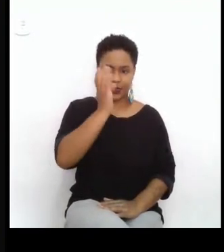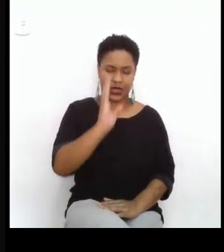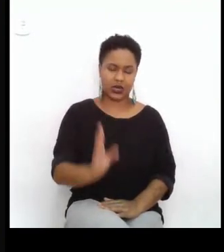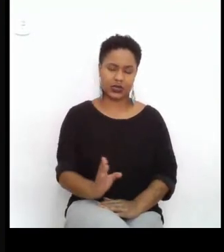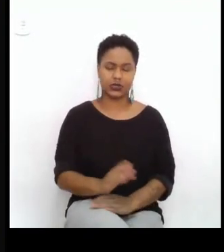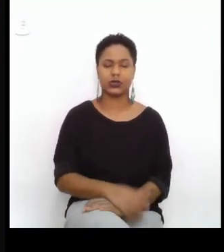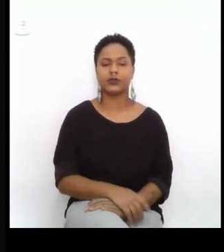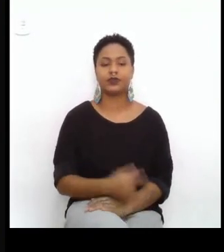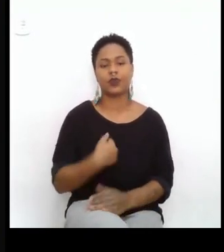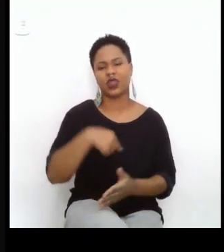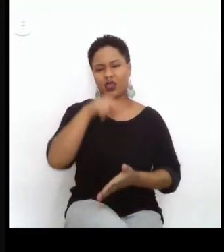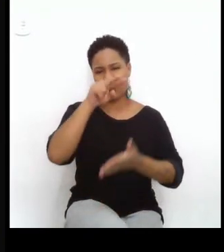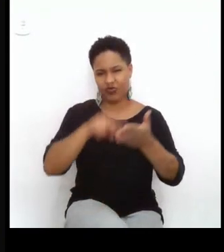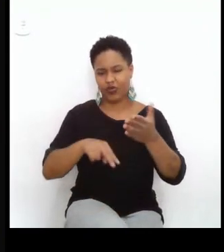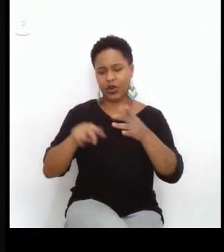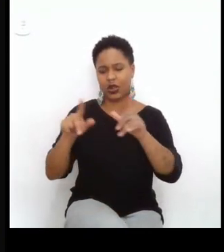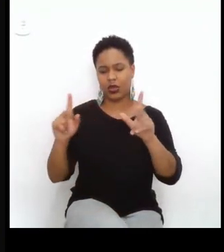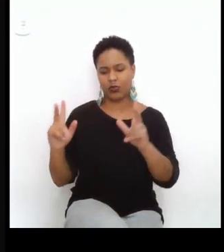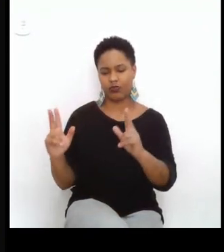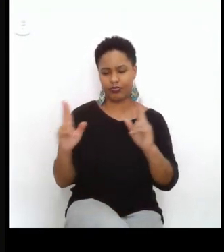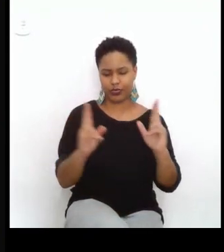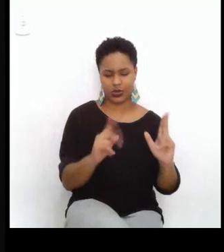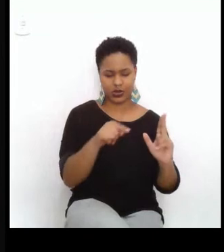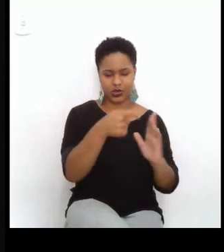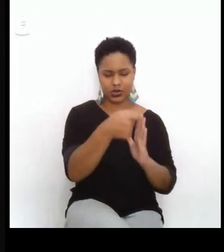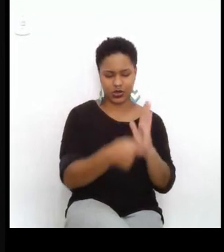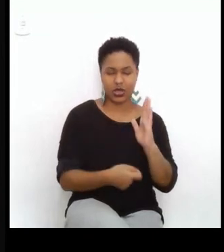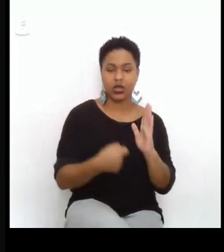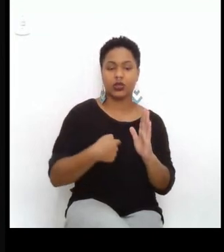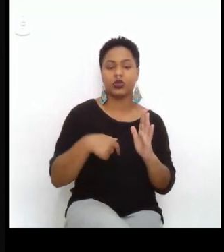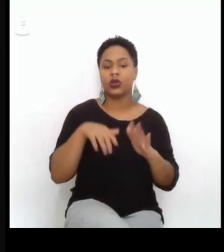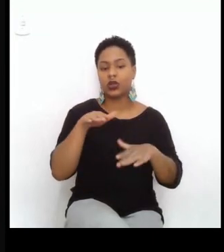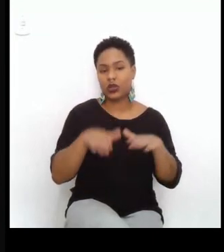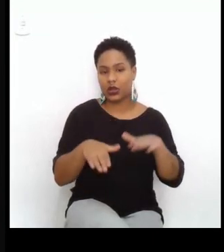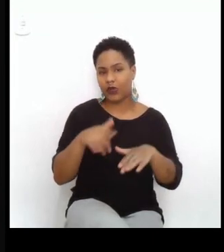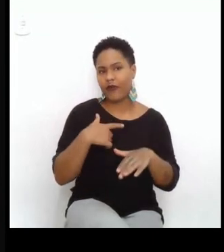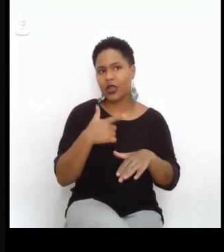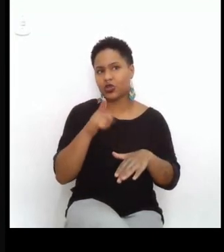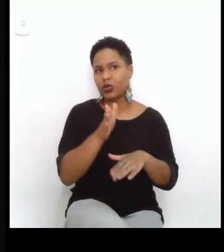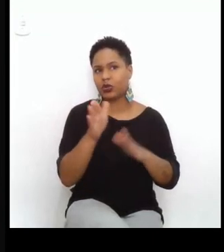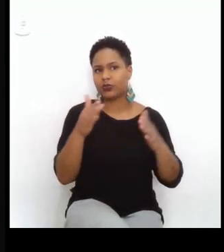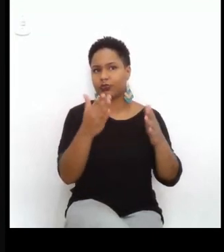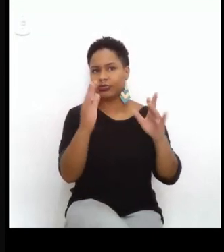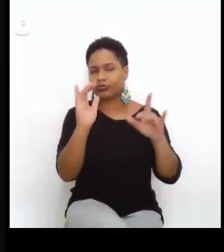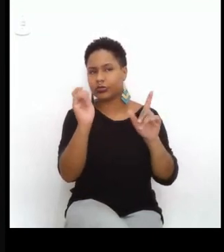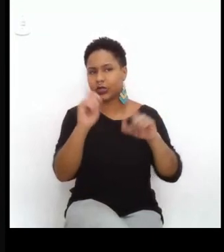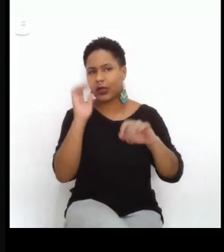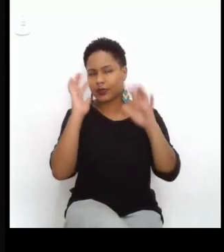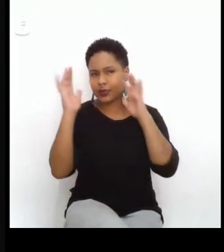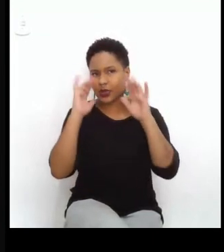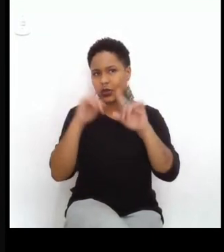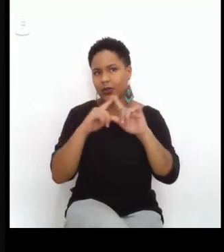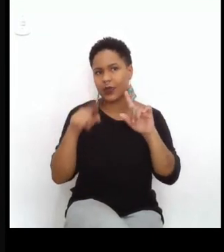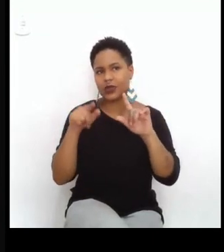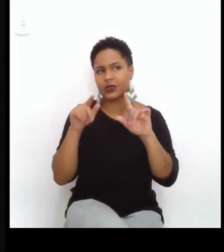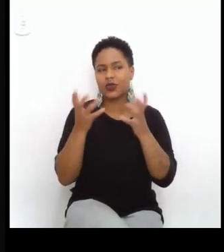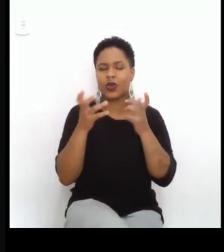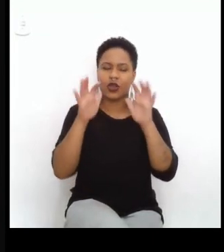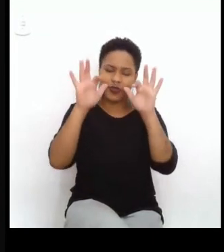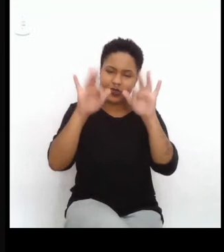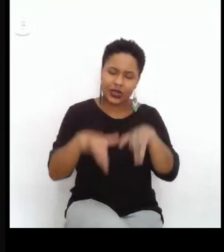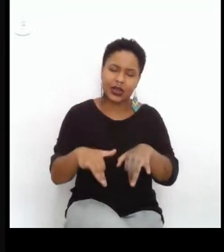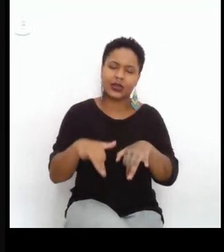que ele Talvez Abra para outros lugares mas acho que ele é pertinho uma muito terminar com ele para